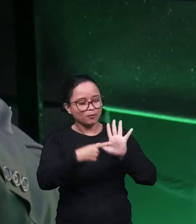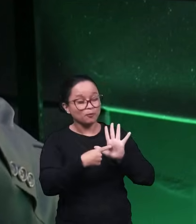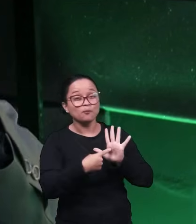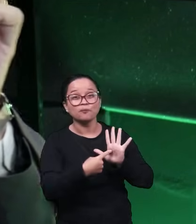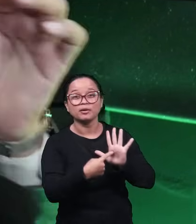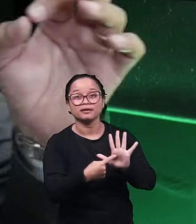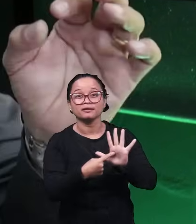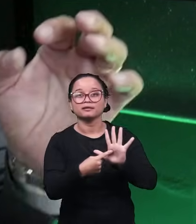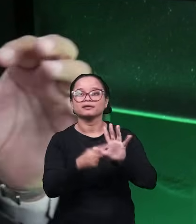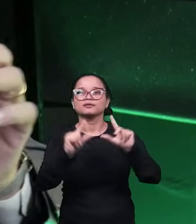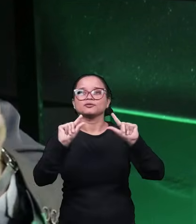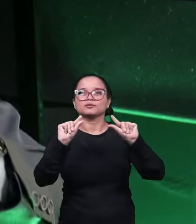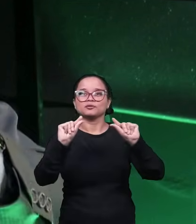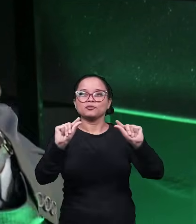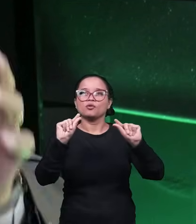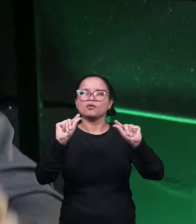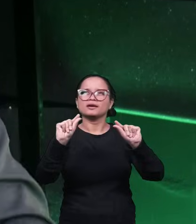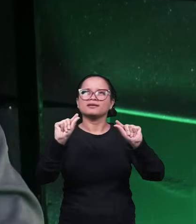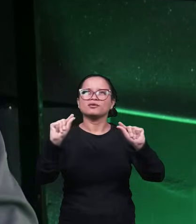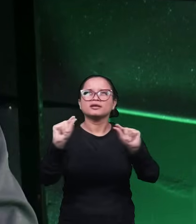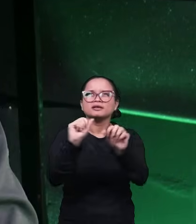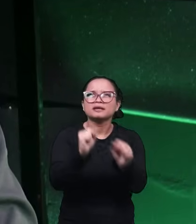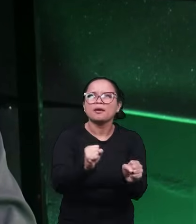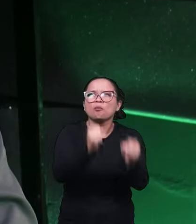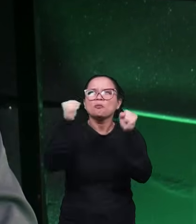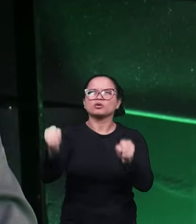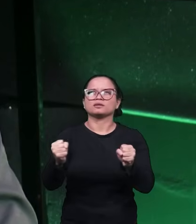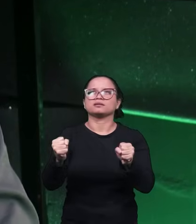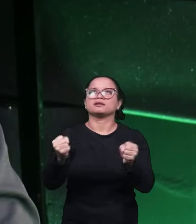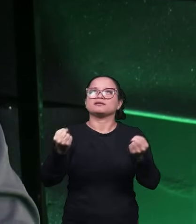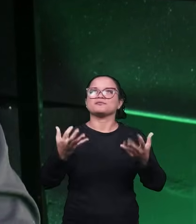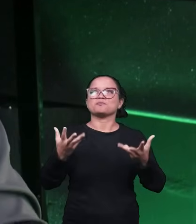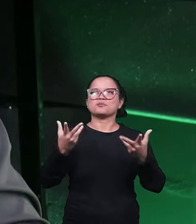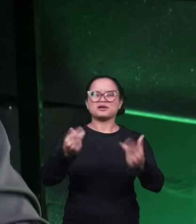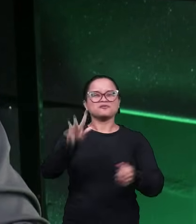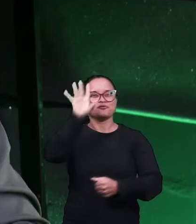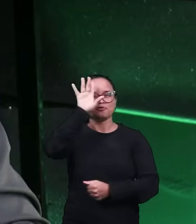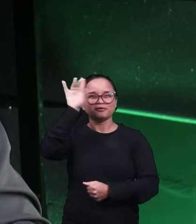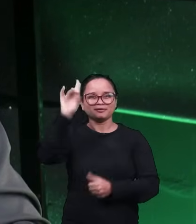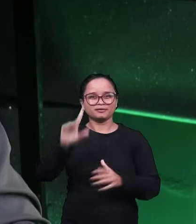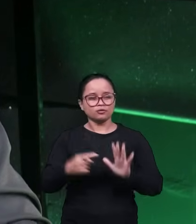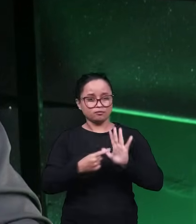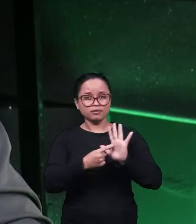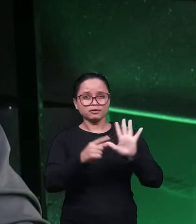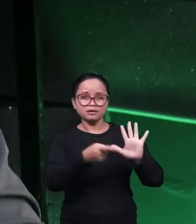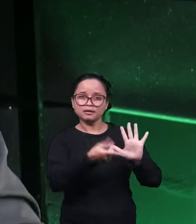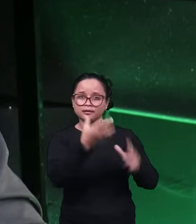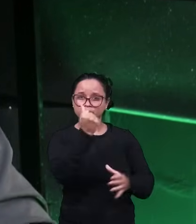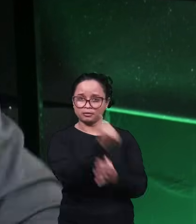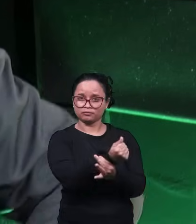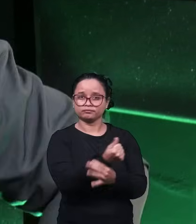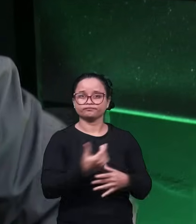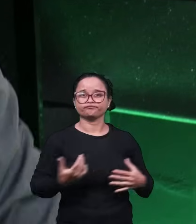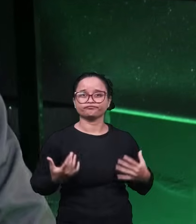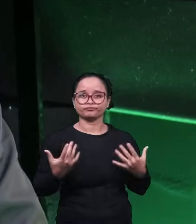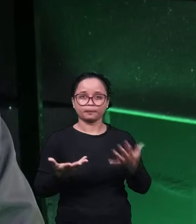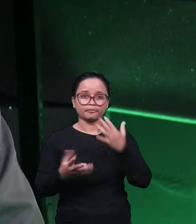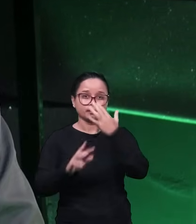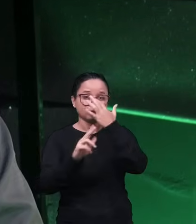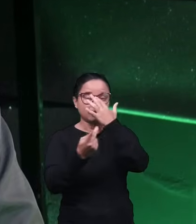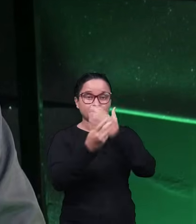uma pequena sombra daquilo que é a grandeza do projeto dele. eterno. Interessante, pastor Tiago, que lá no livro de Hebreus, eu gostaria que colocasse